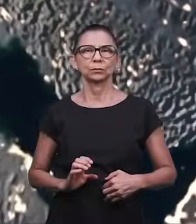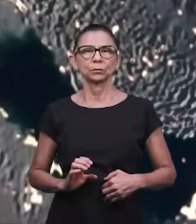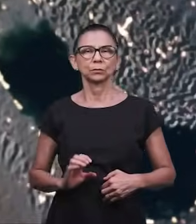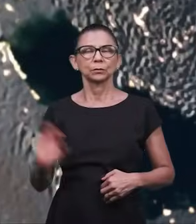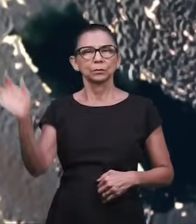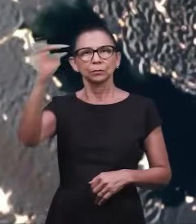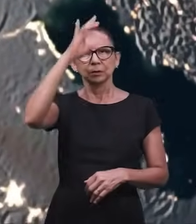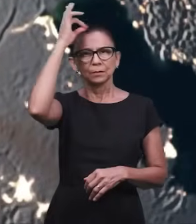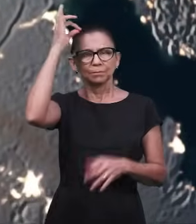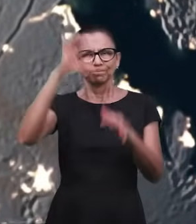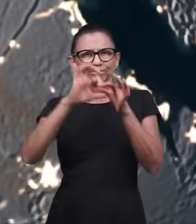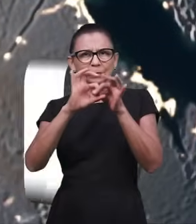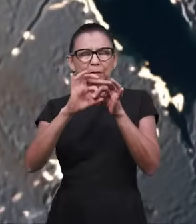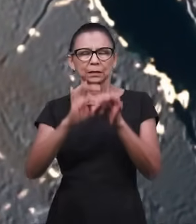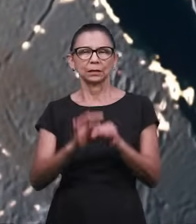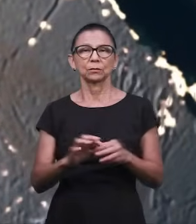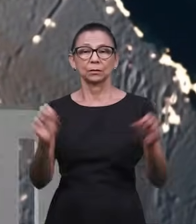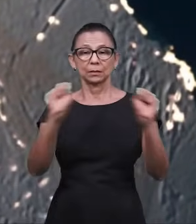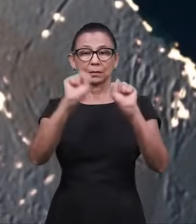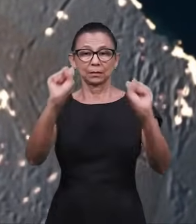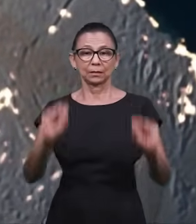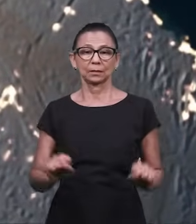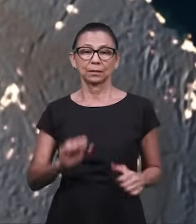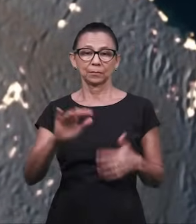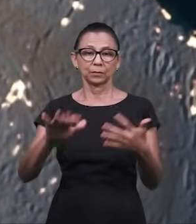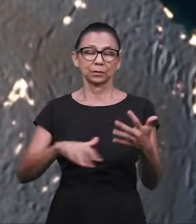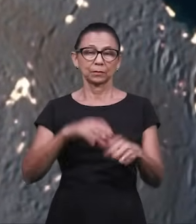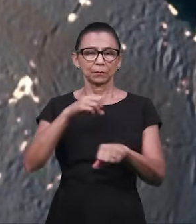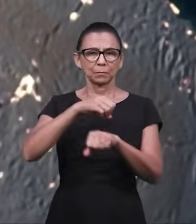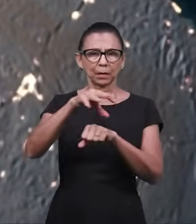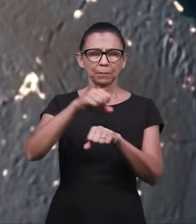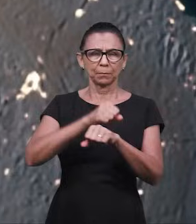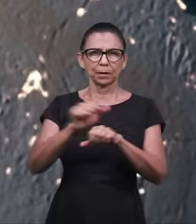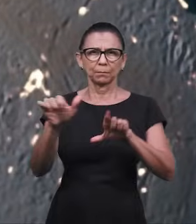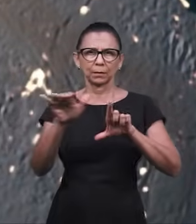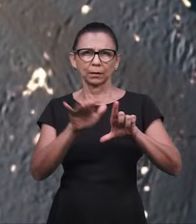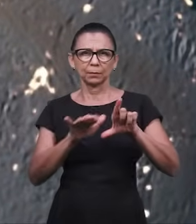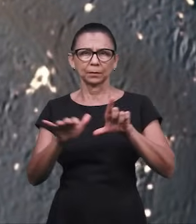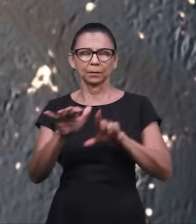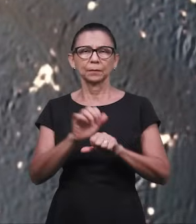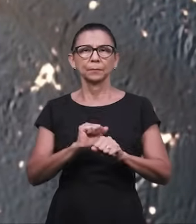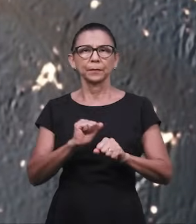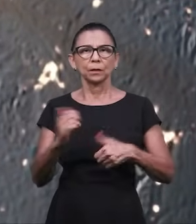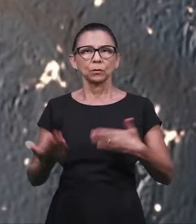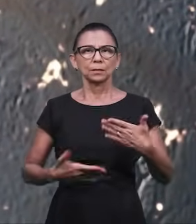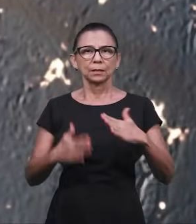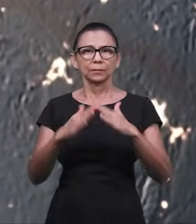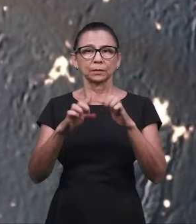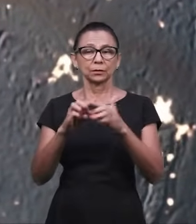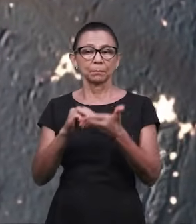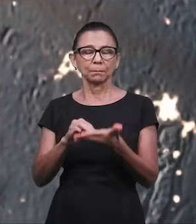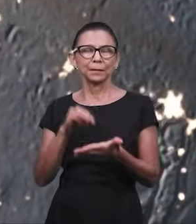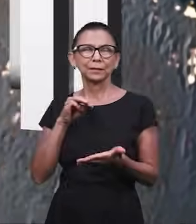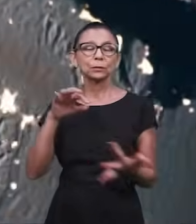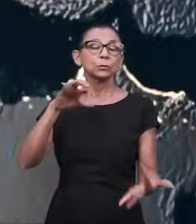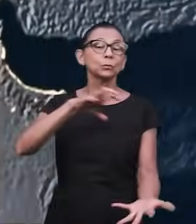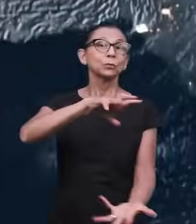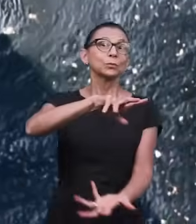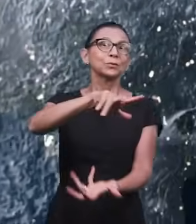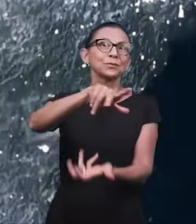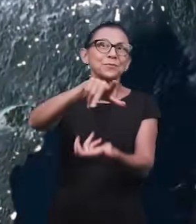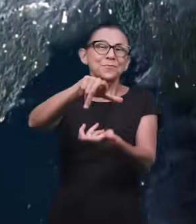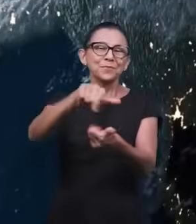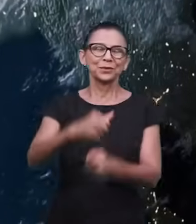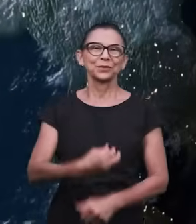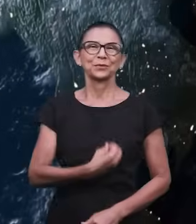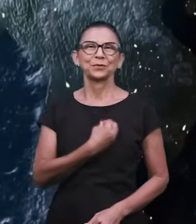espírito. Através do sistema de transmissão multiplataformas, os membros da Igreja Cristã Maranata de todo o